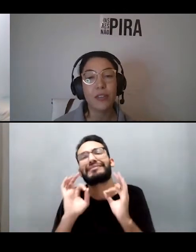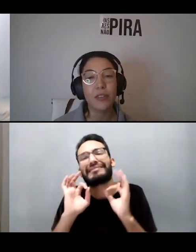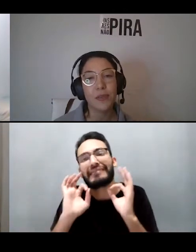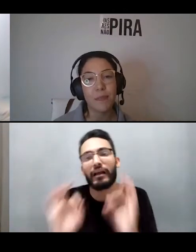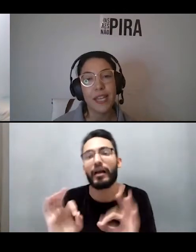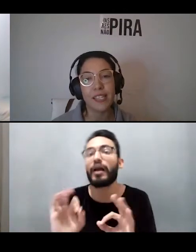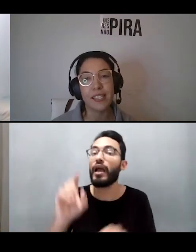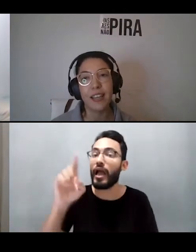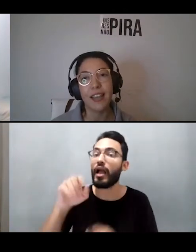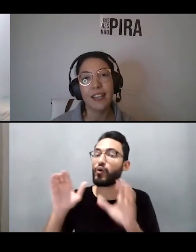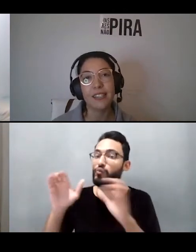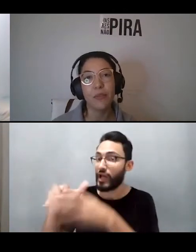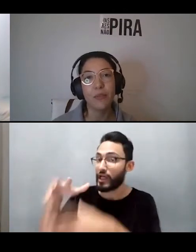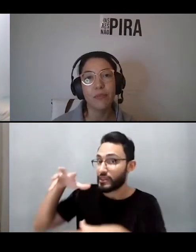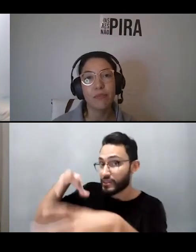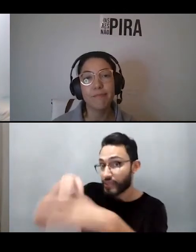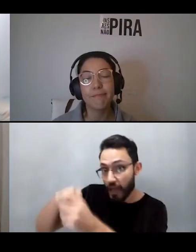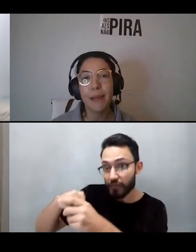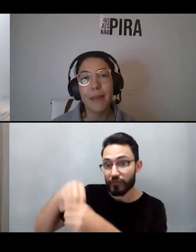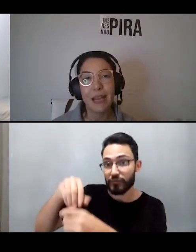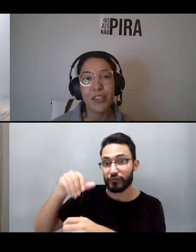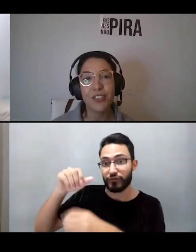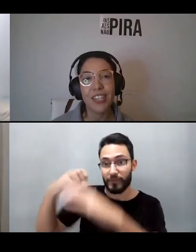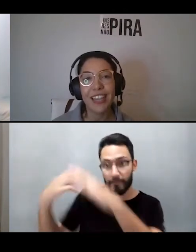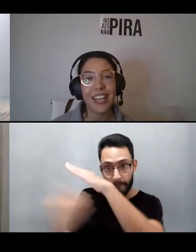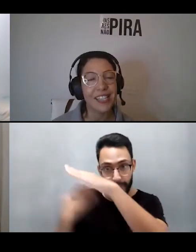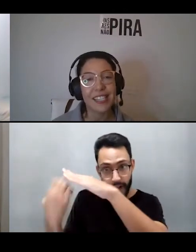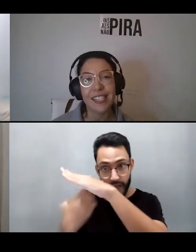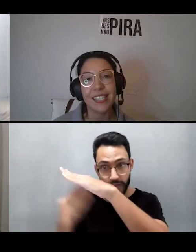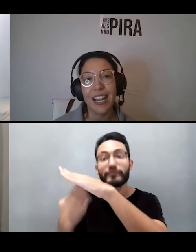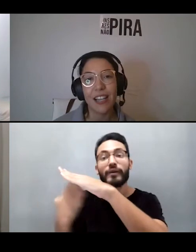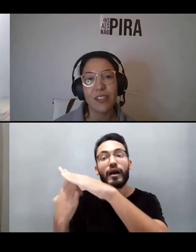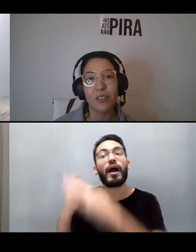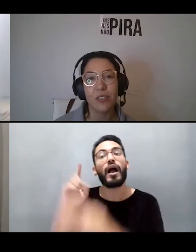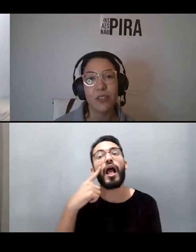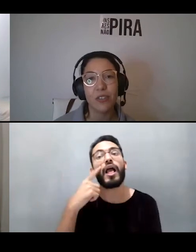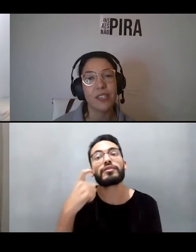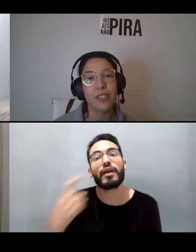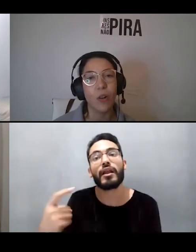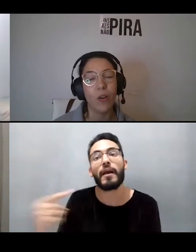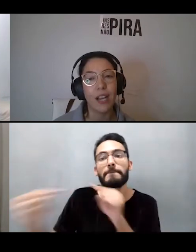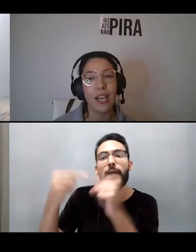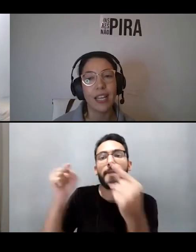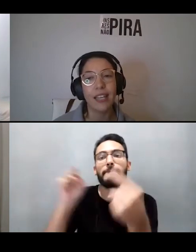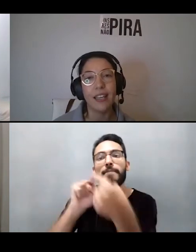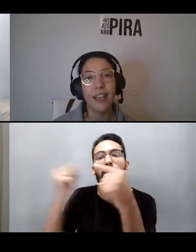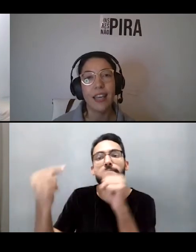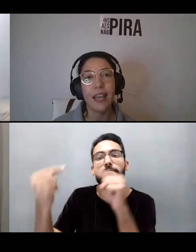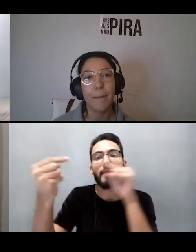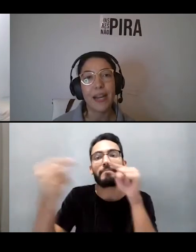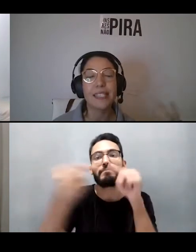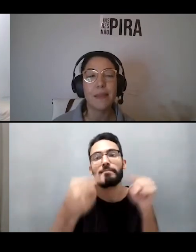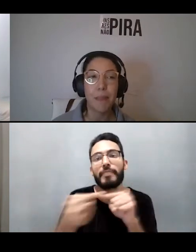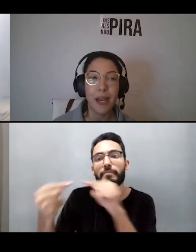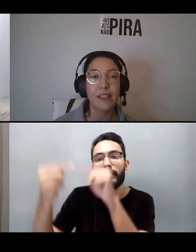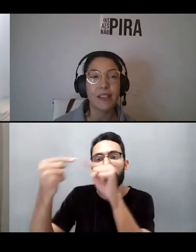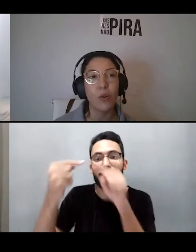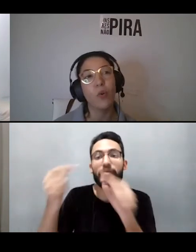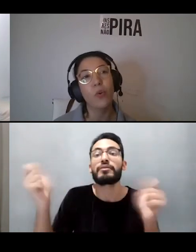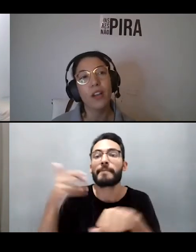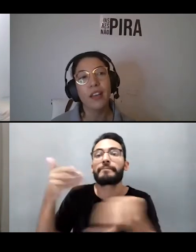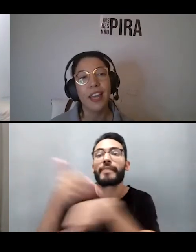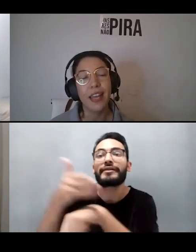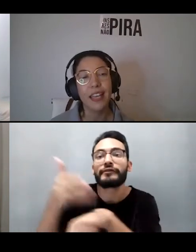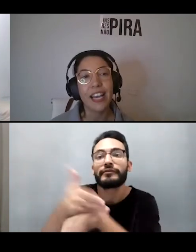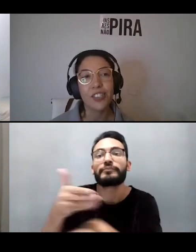comunidade dentro de empresa são basicamente interesses que se relacionam. A gente se coloca ali